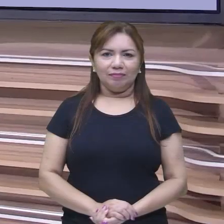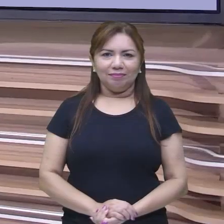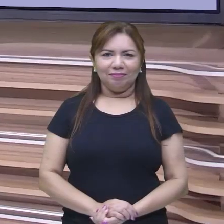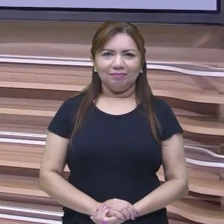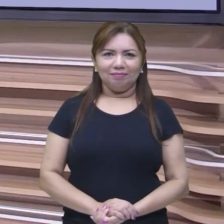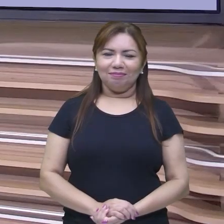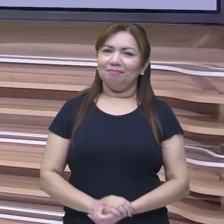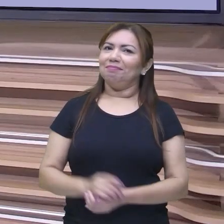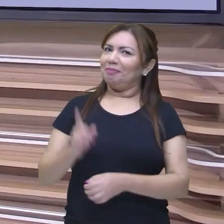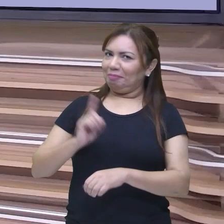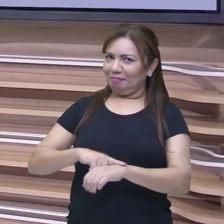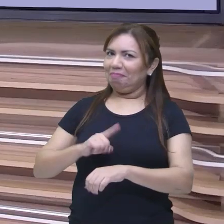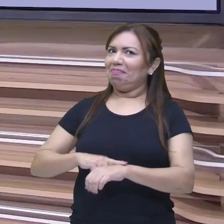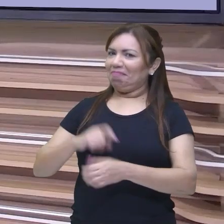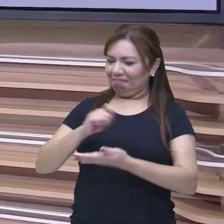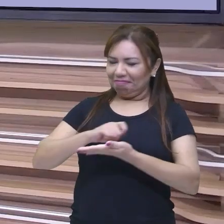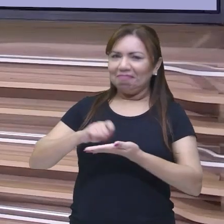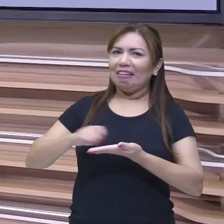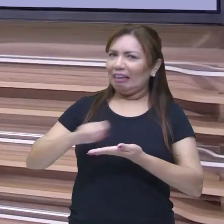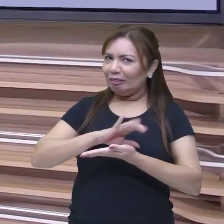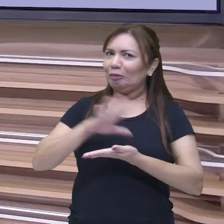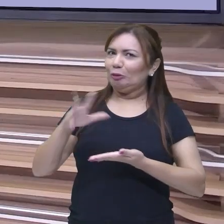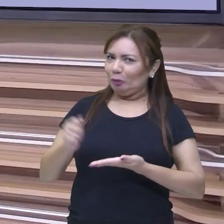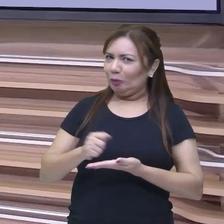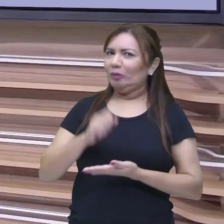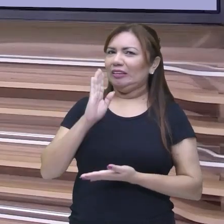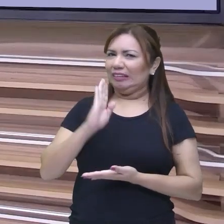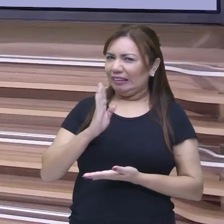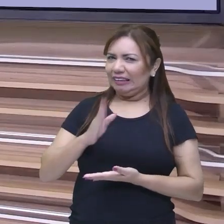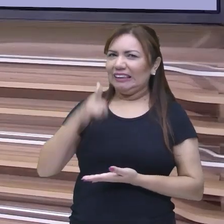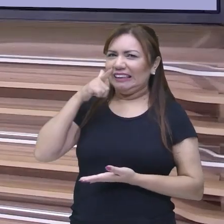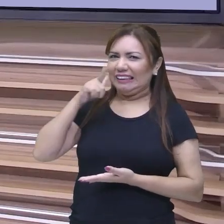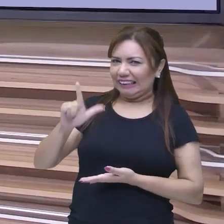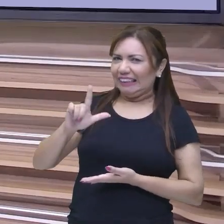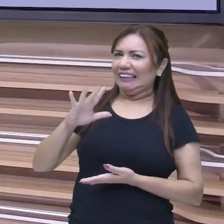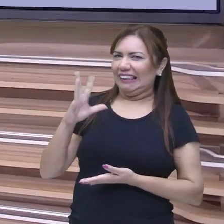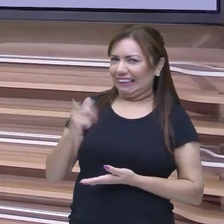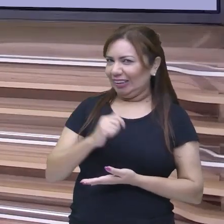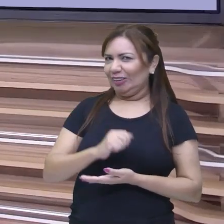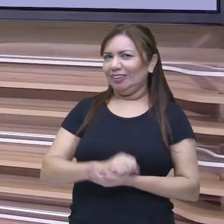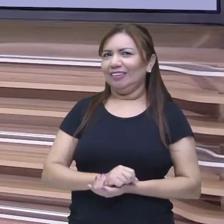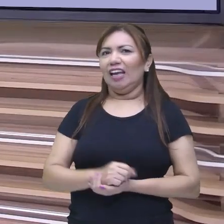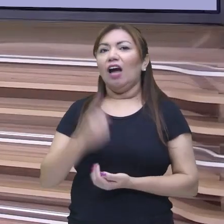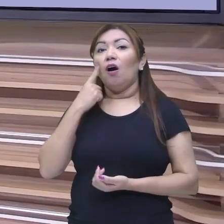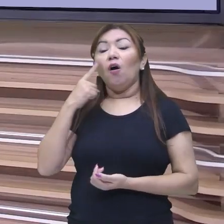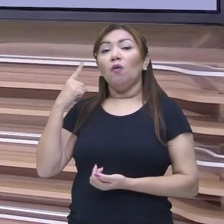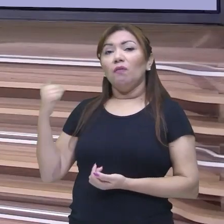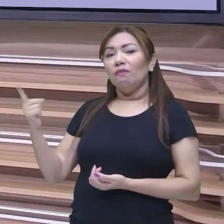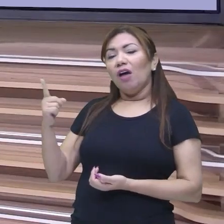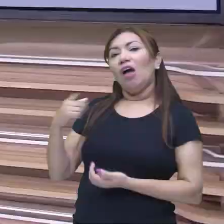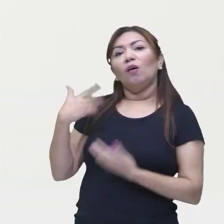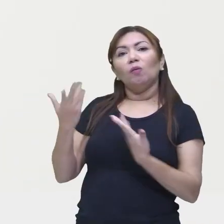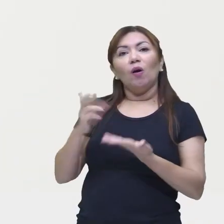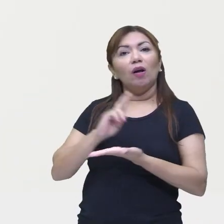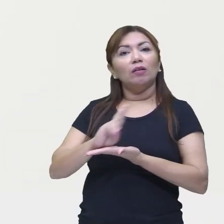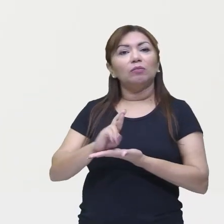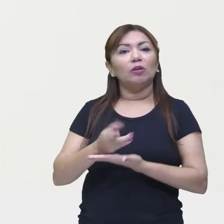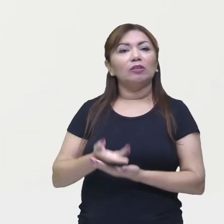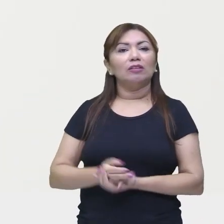Deu tempo de fazer tudinho, né? Com certeza vocês acertaram. Vamos ver na tela quais são as nossas